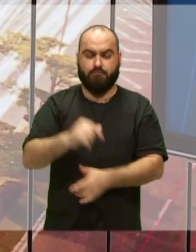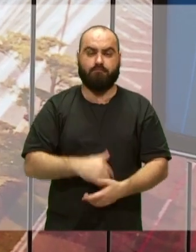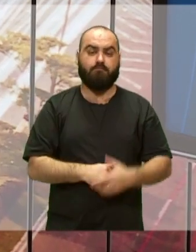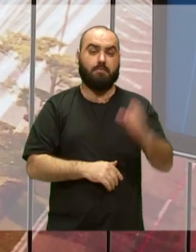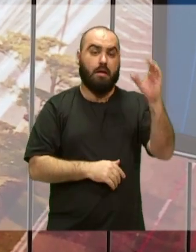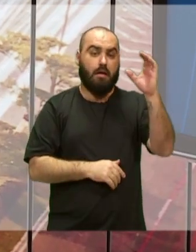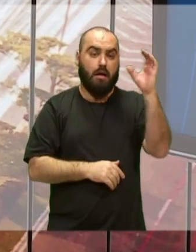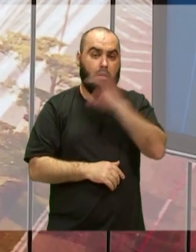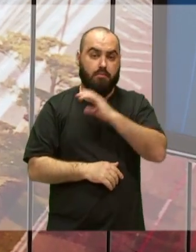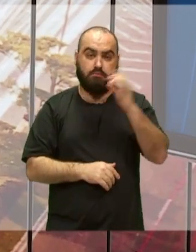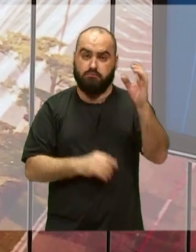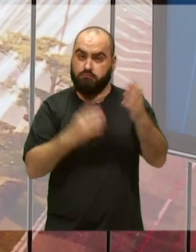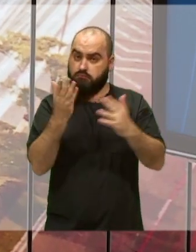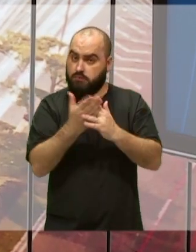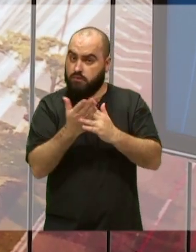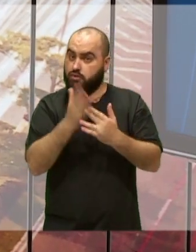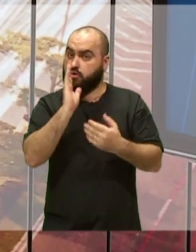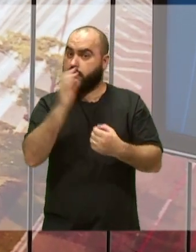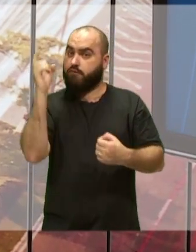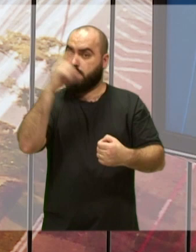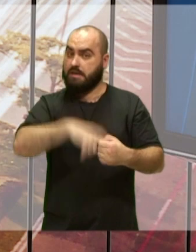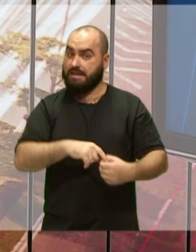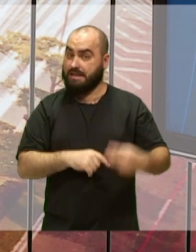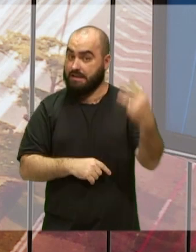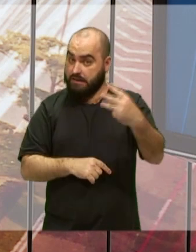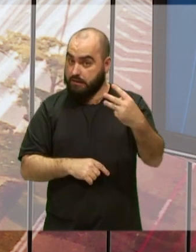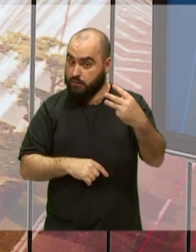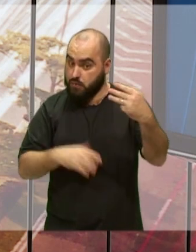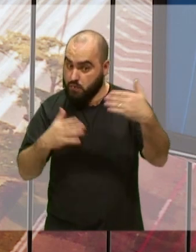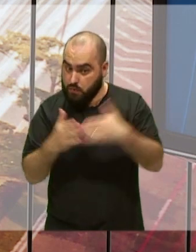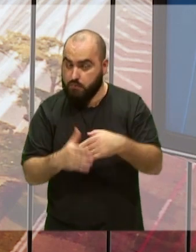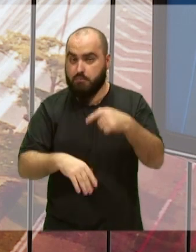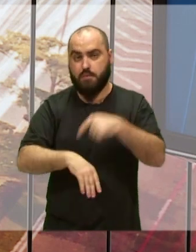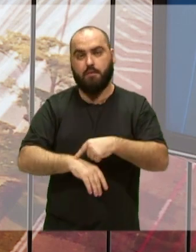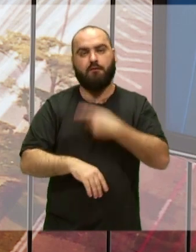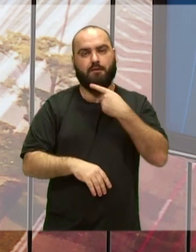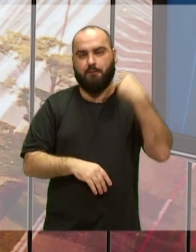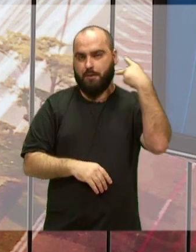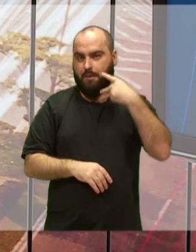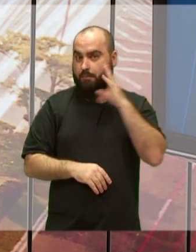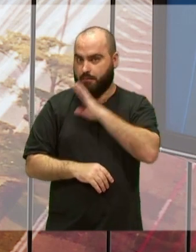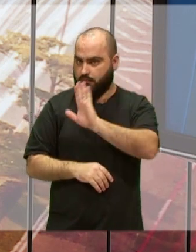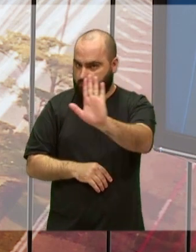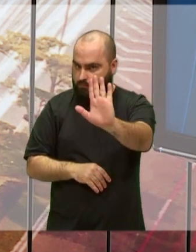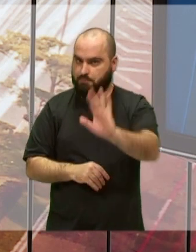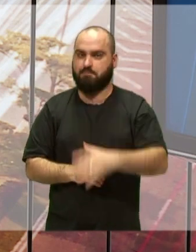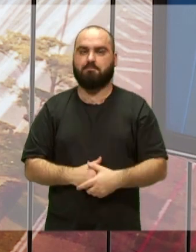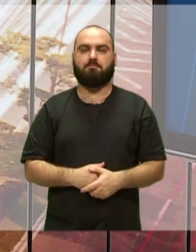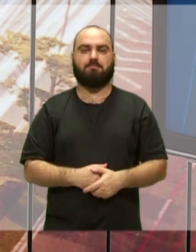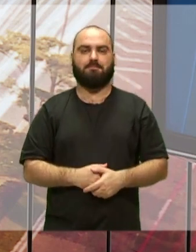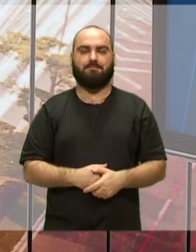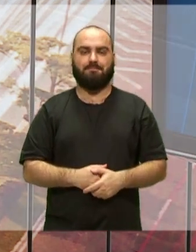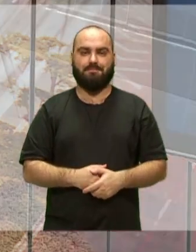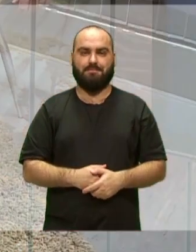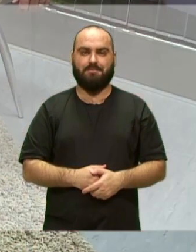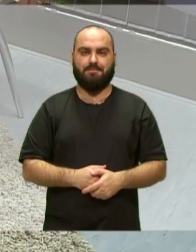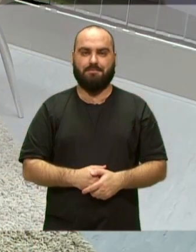um rápido intervalo já já voltamos com o terceiro e último bloco do fala Vereador até